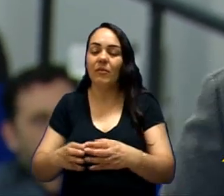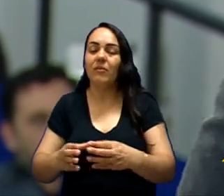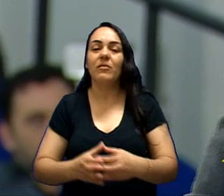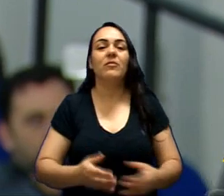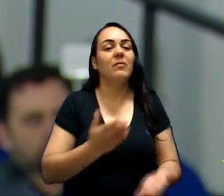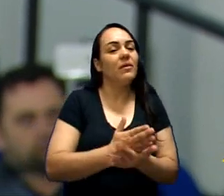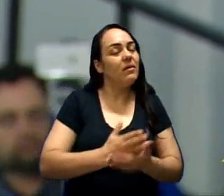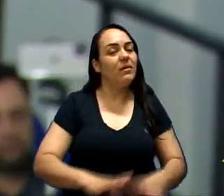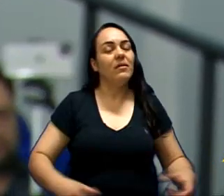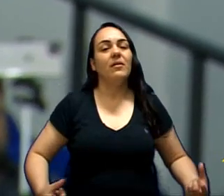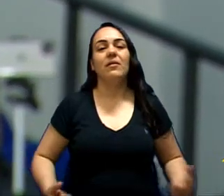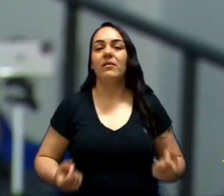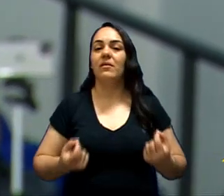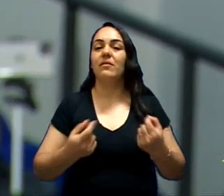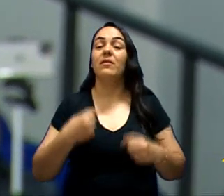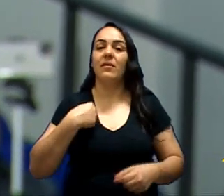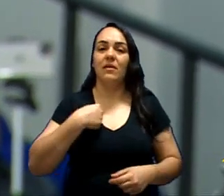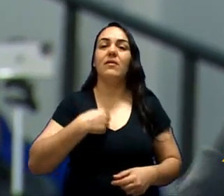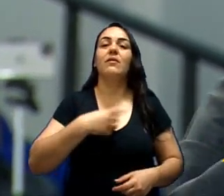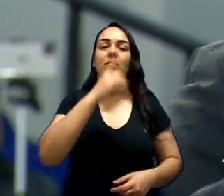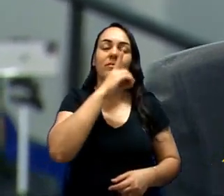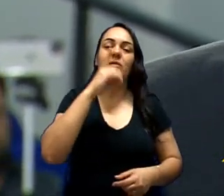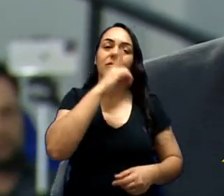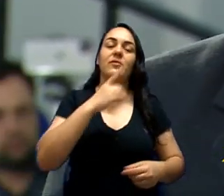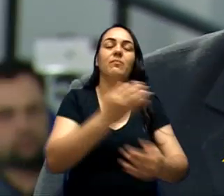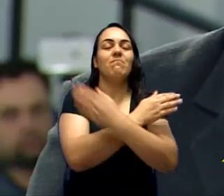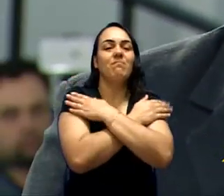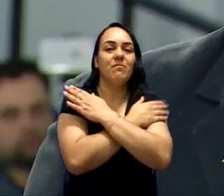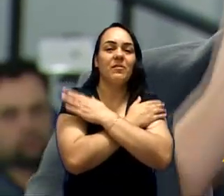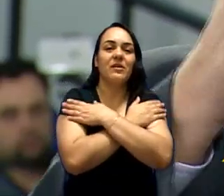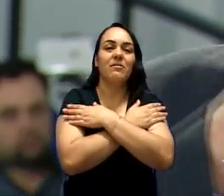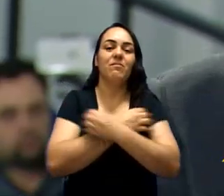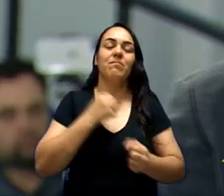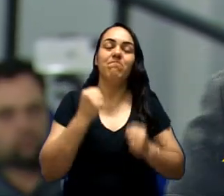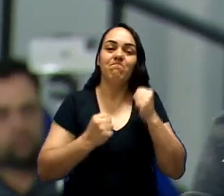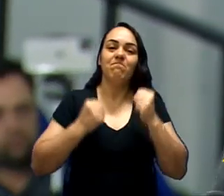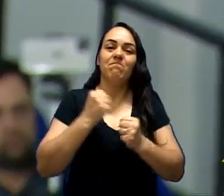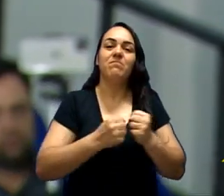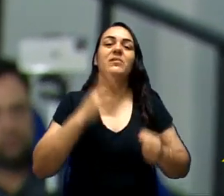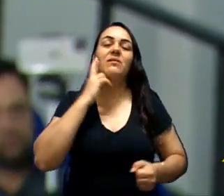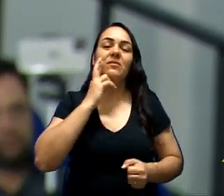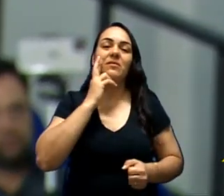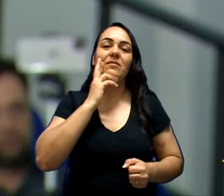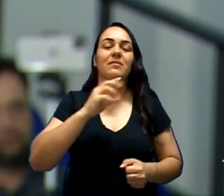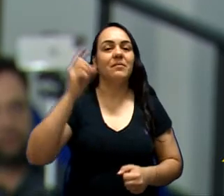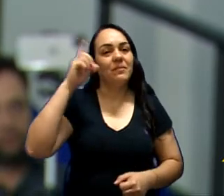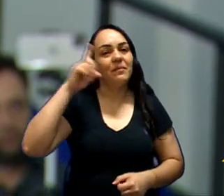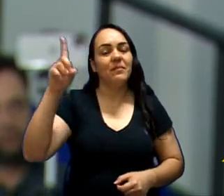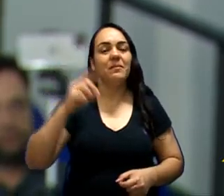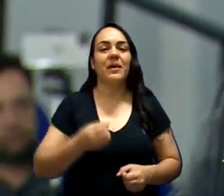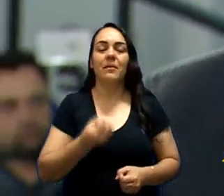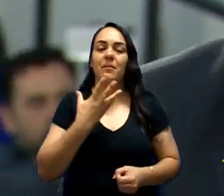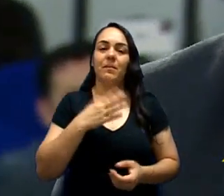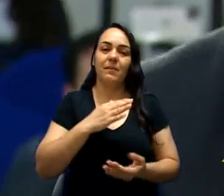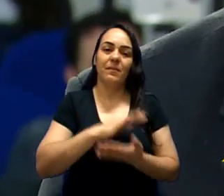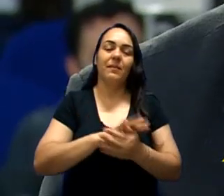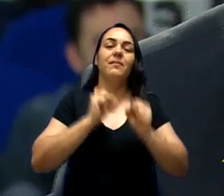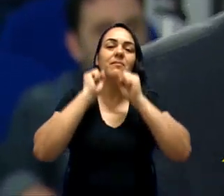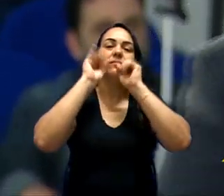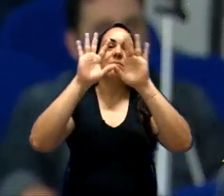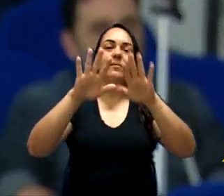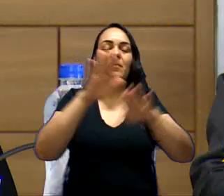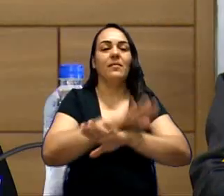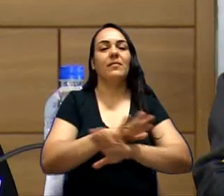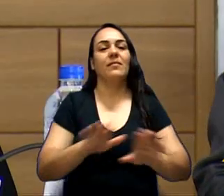muito importante. Estarei domingo lá, dando um abraço em todos, na Corrida Pink no Bem, no dia 27. Deus abençoe a todos. Valeu,